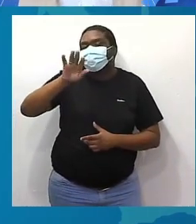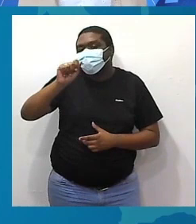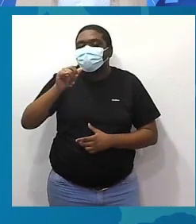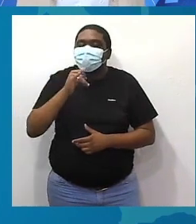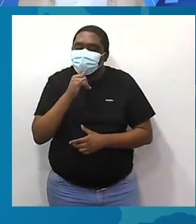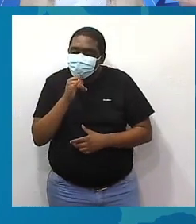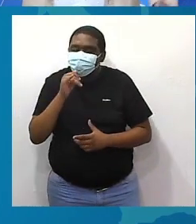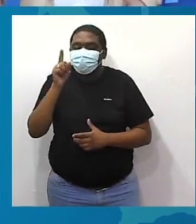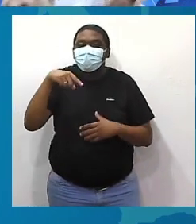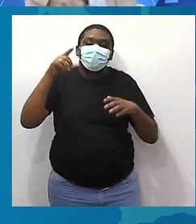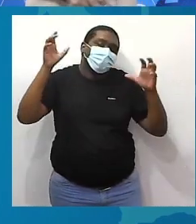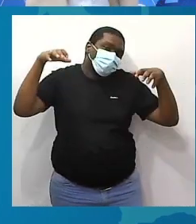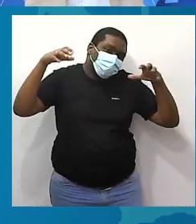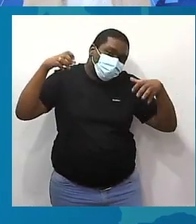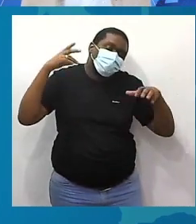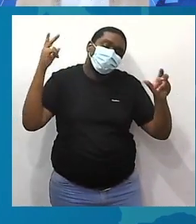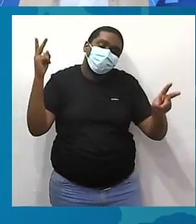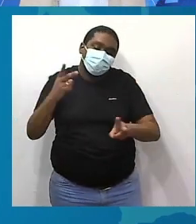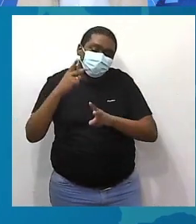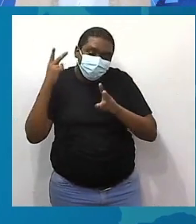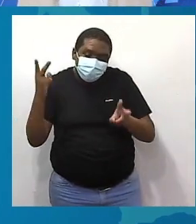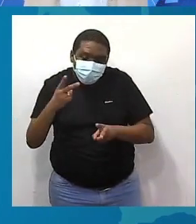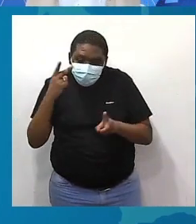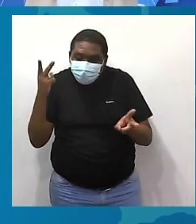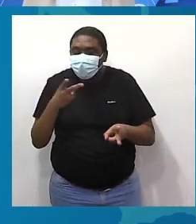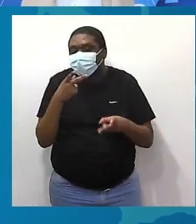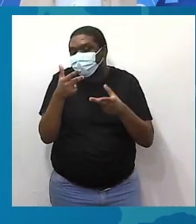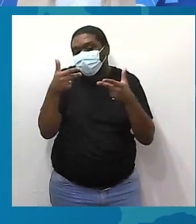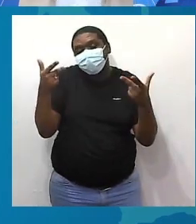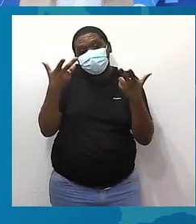estou falando de vento, eu estou falando dos processos